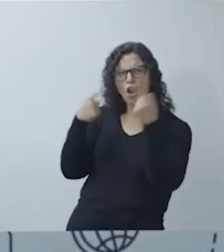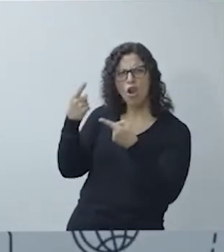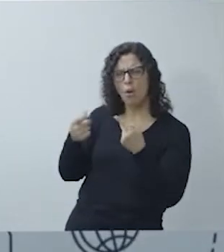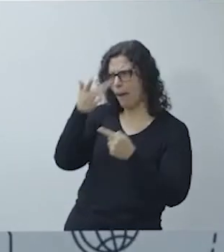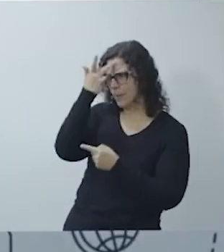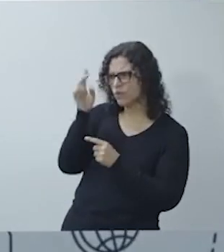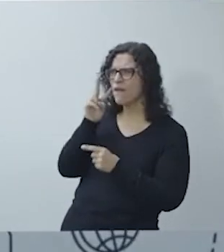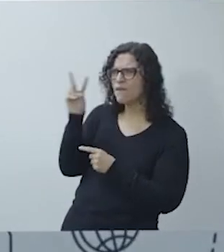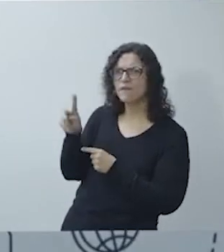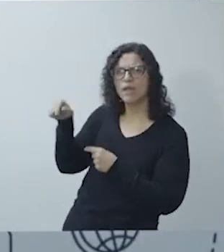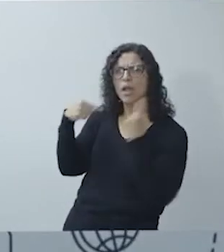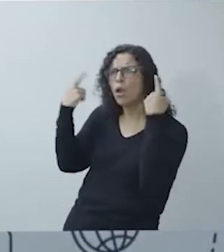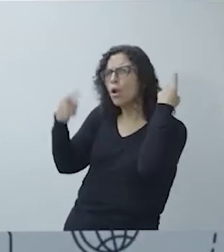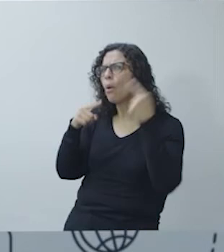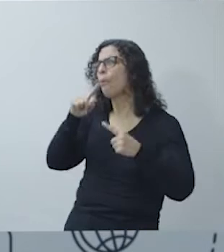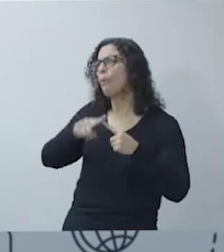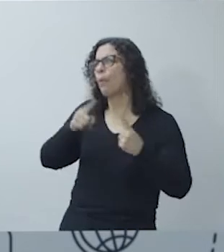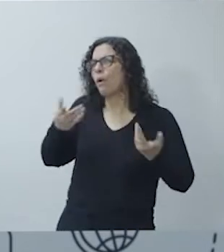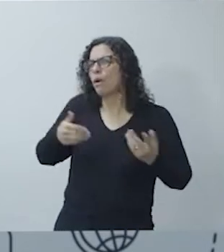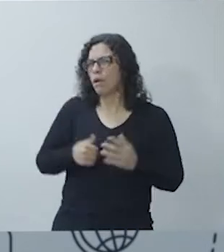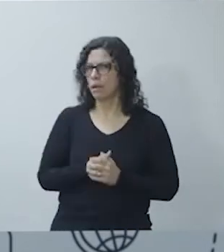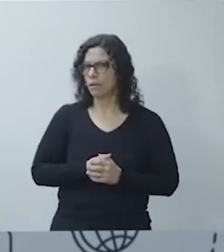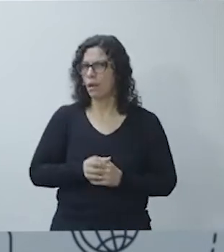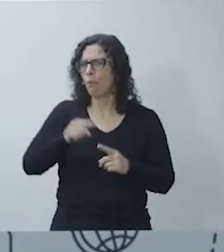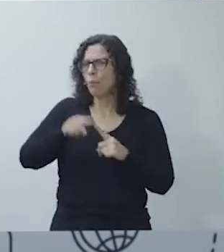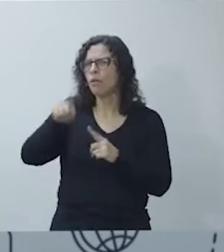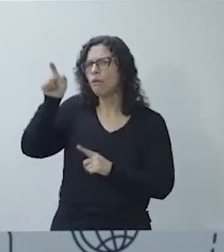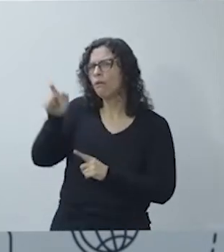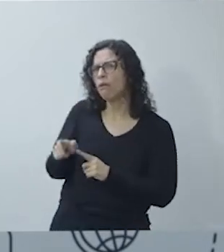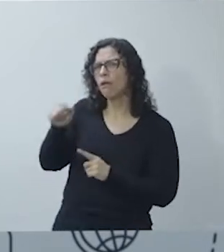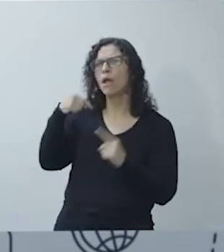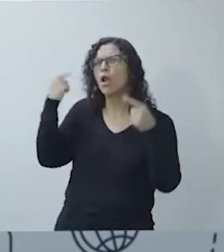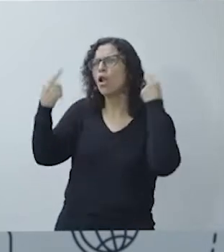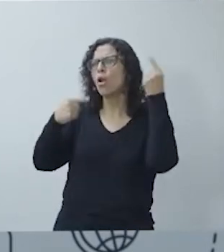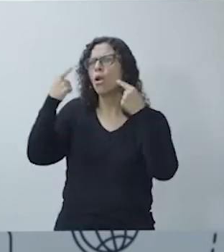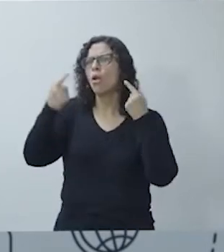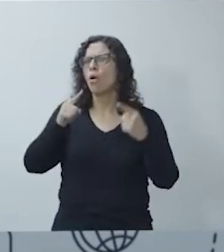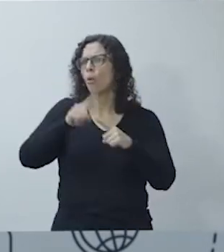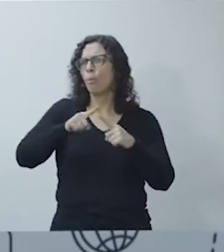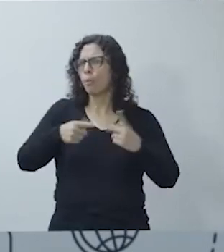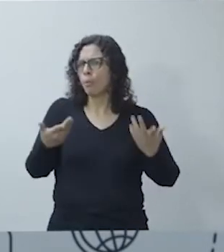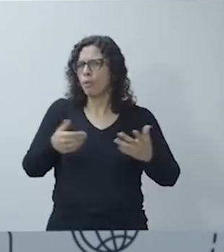como doido? Por que que vocês acham que o Antenor era